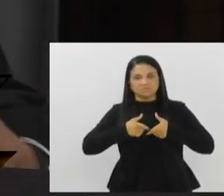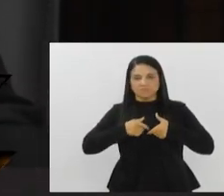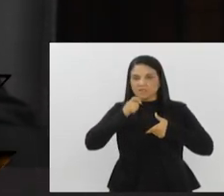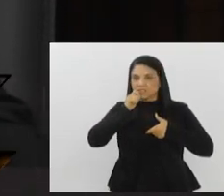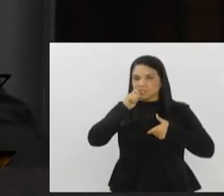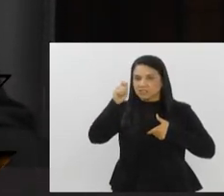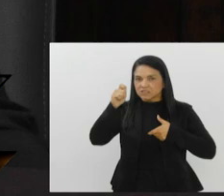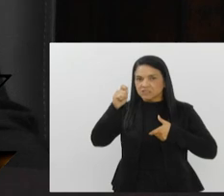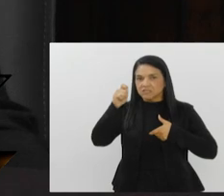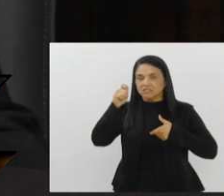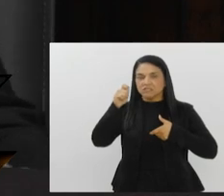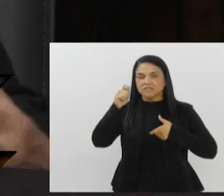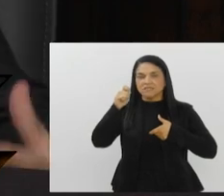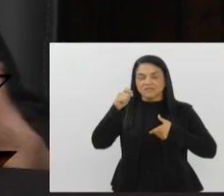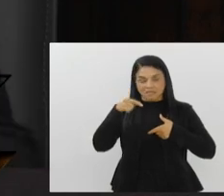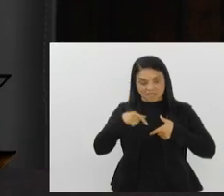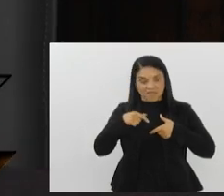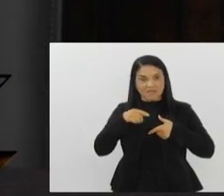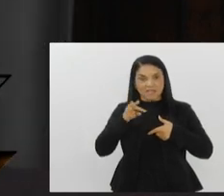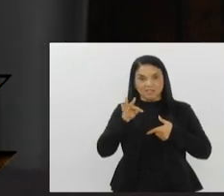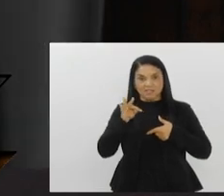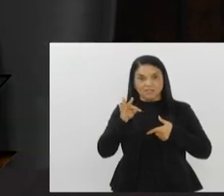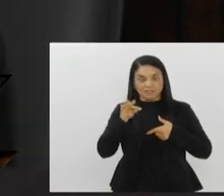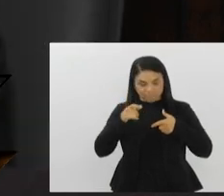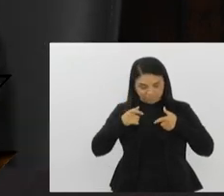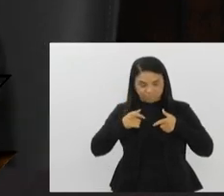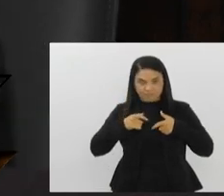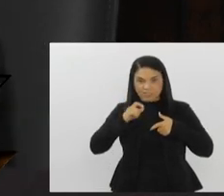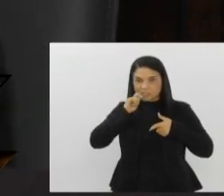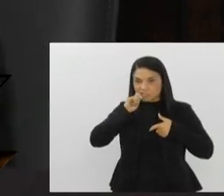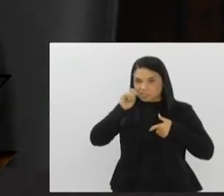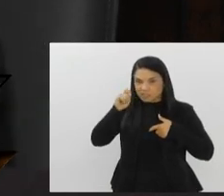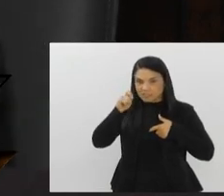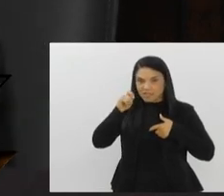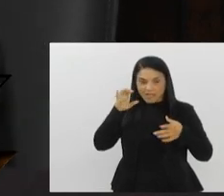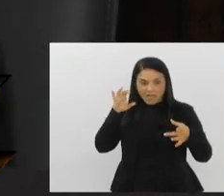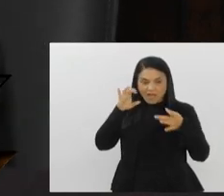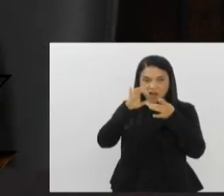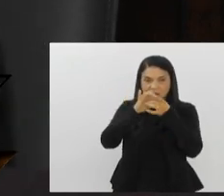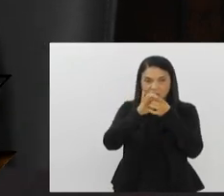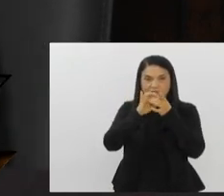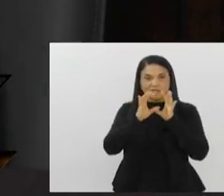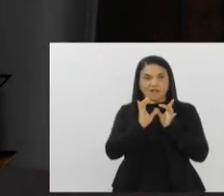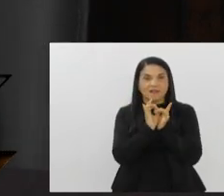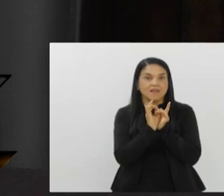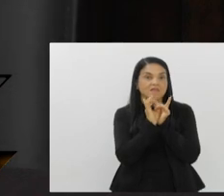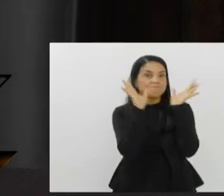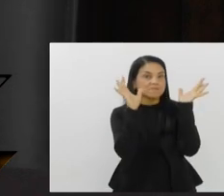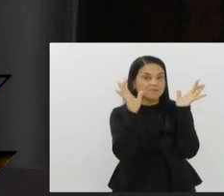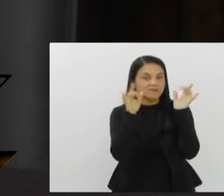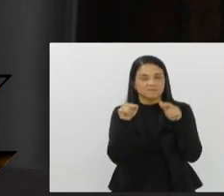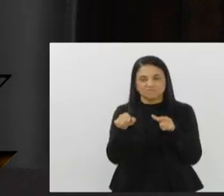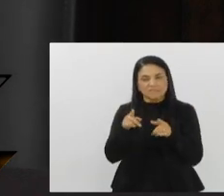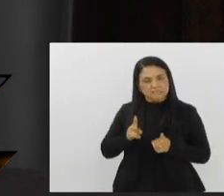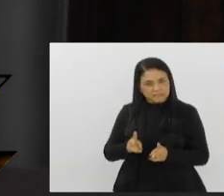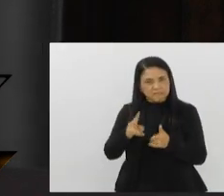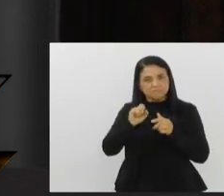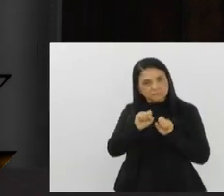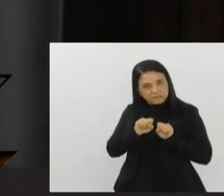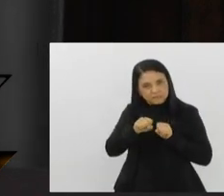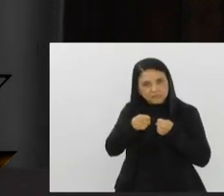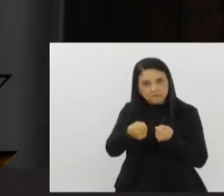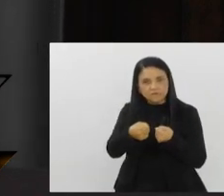associado à liberdades a predicado que você nunca deixou de defender de uma forma sempre